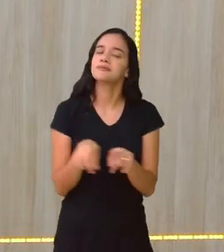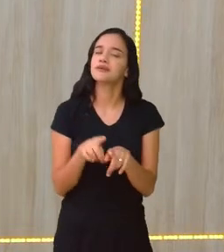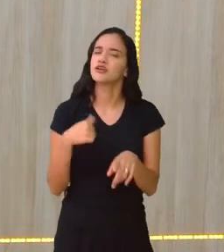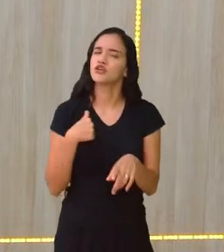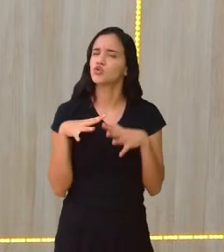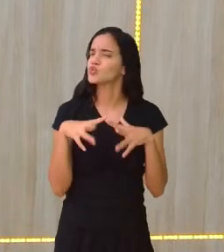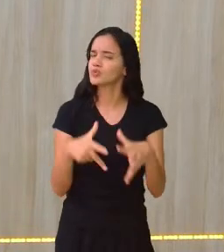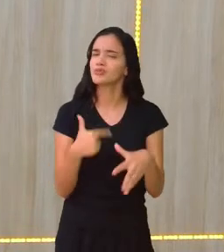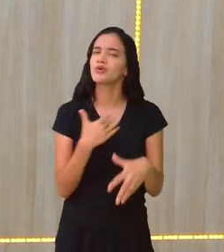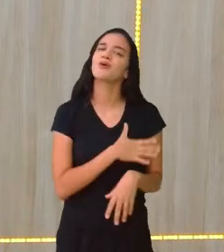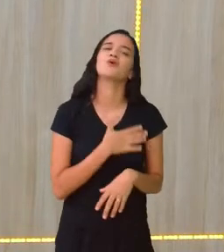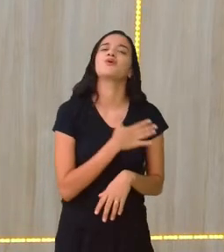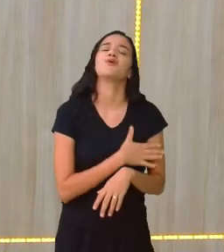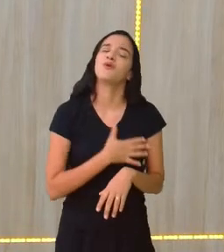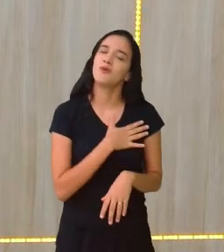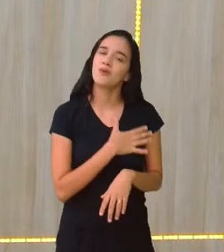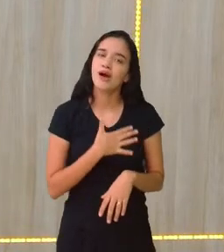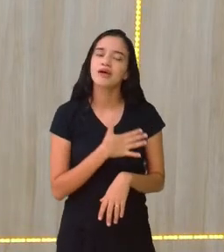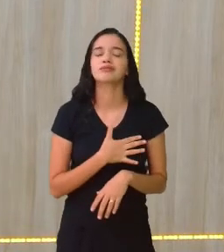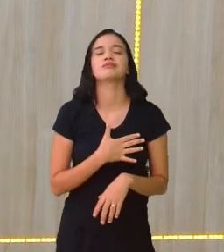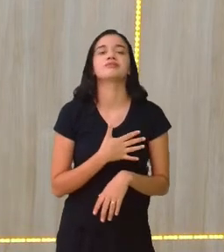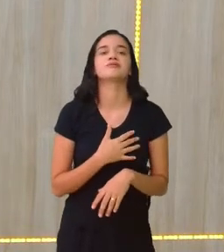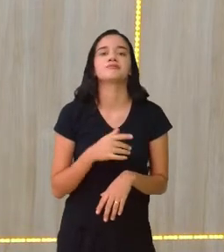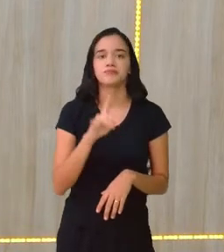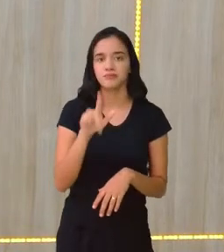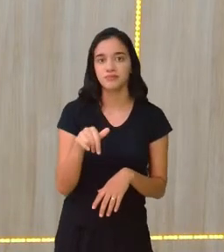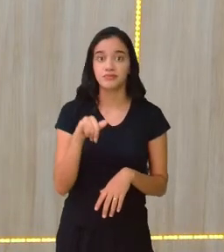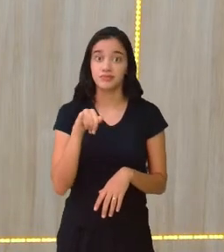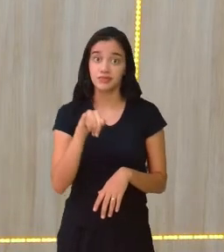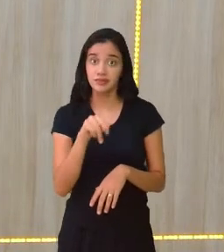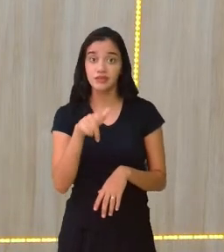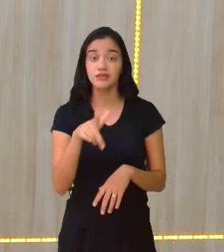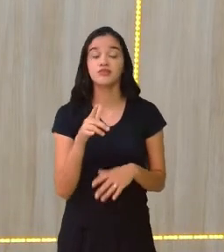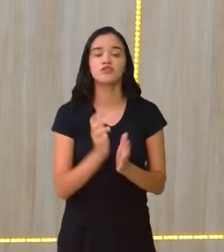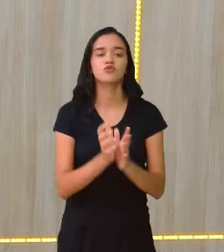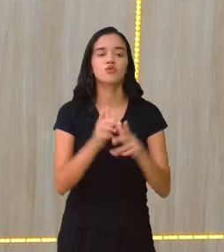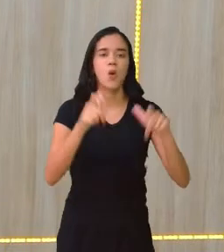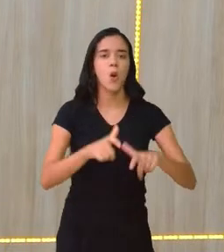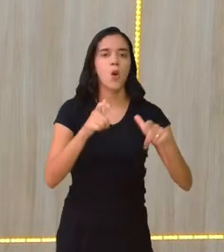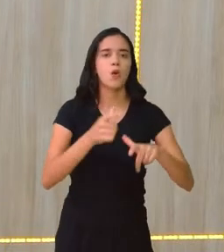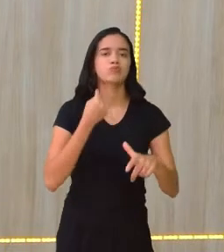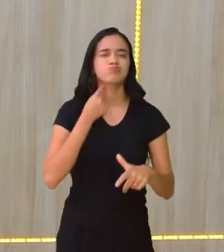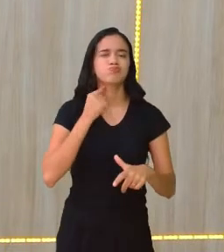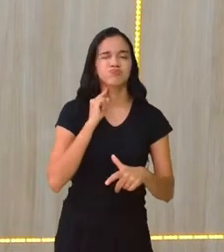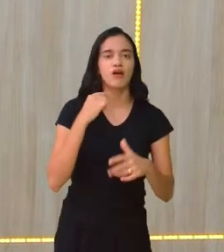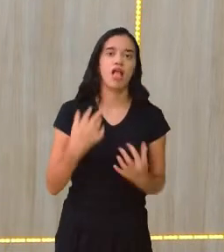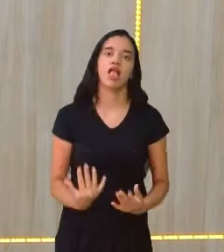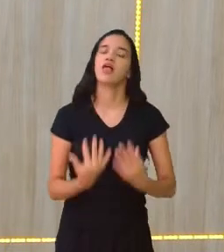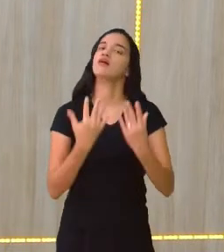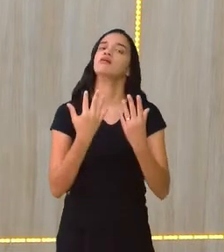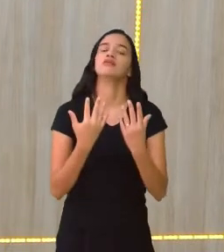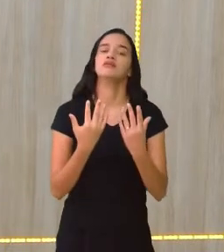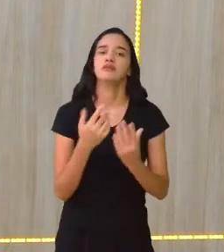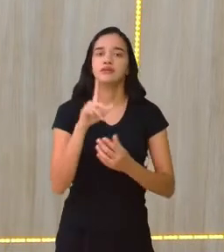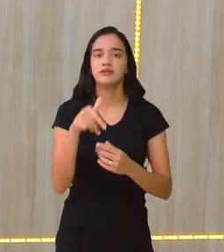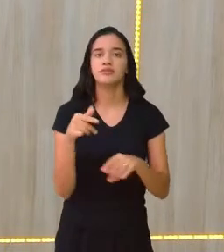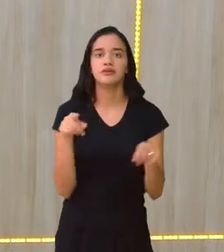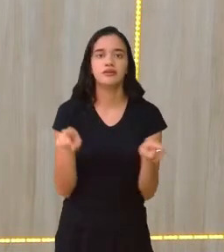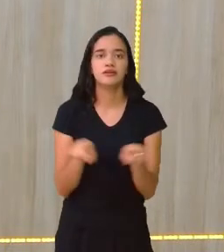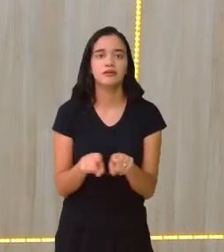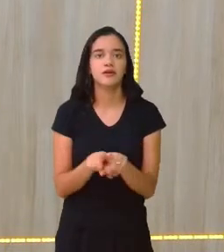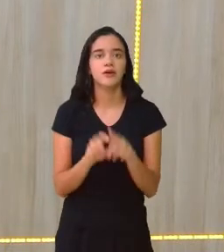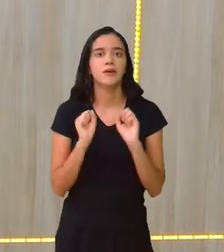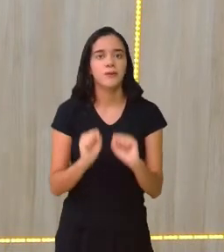quê. Mas são animais filtradores. Se eles estão ali naquele ambiente poluído, eles vão se alimentar da poluição e, por consequência,